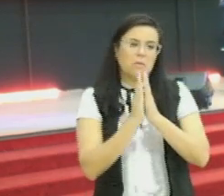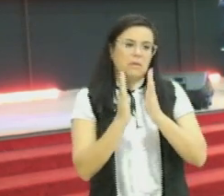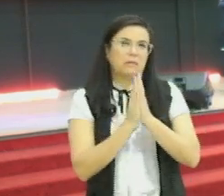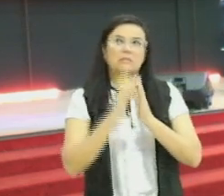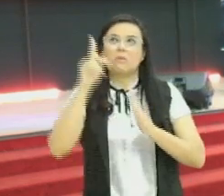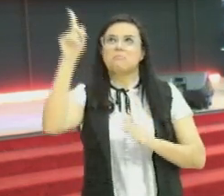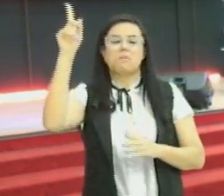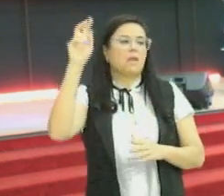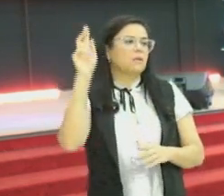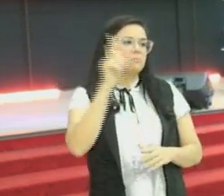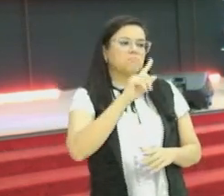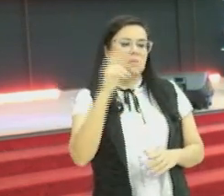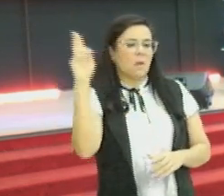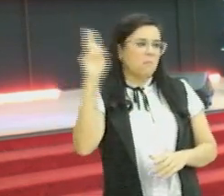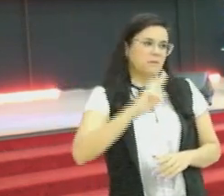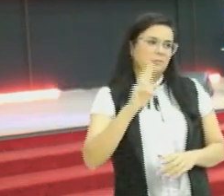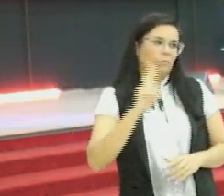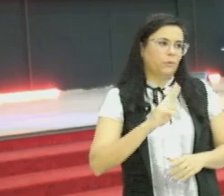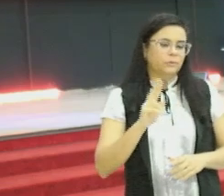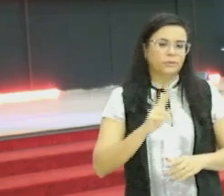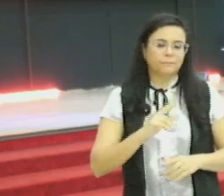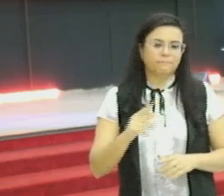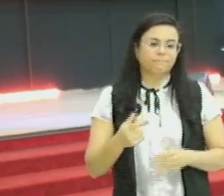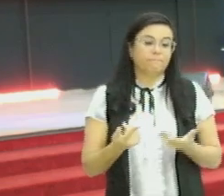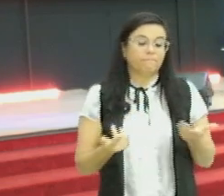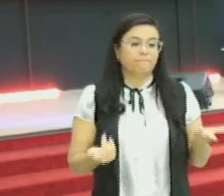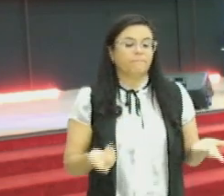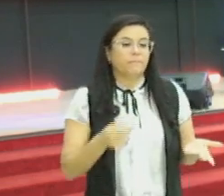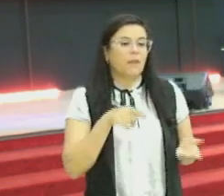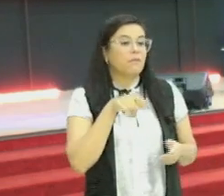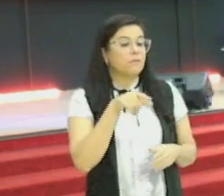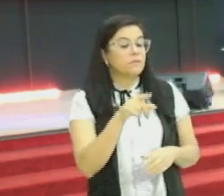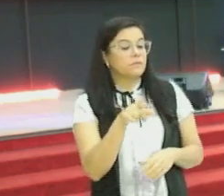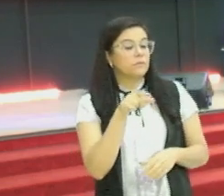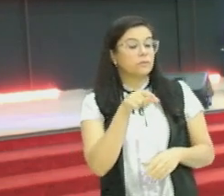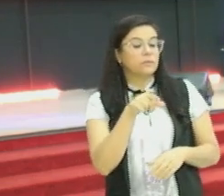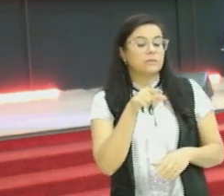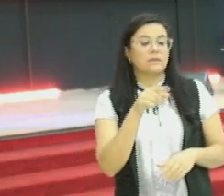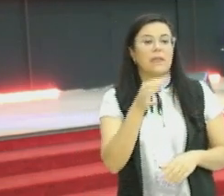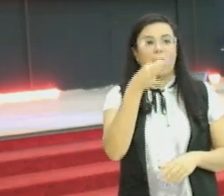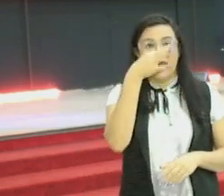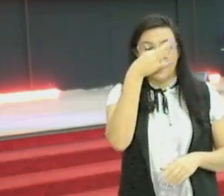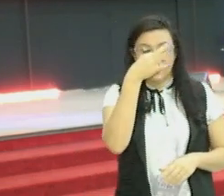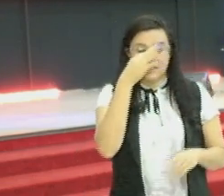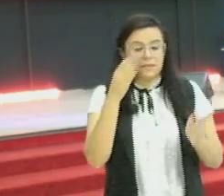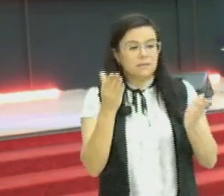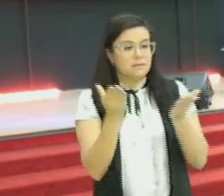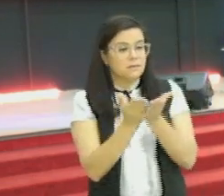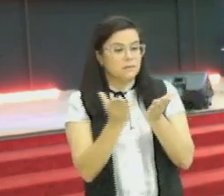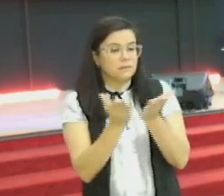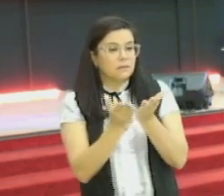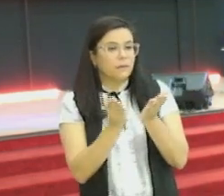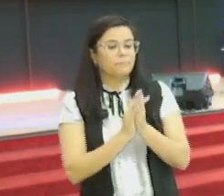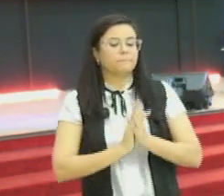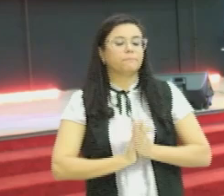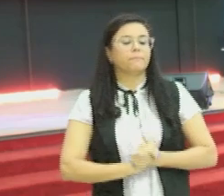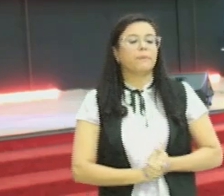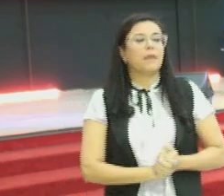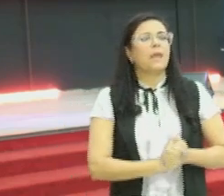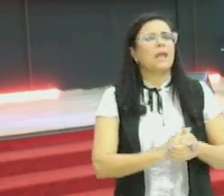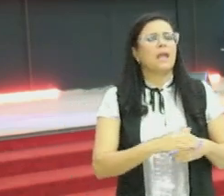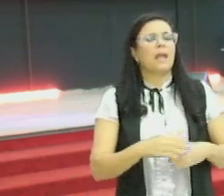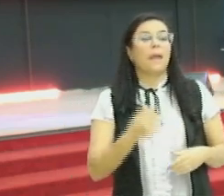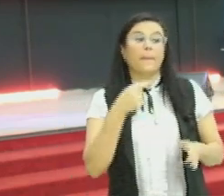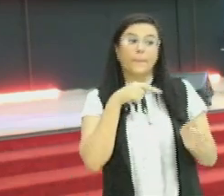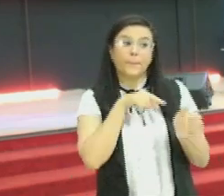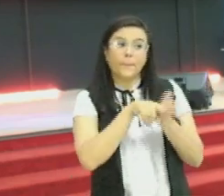está exercendo a sua natureza de cristão. A grande pergunta que não se cala esta noite é: pastor, como